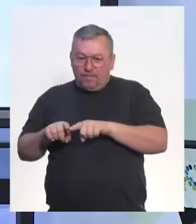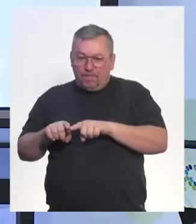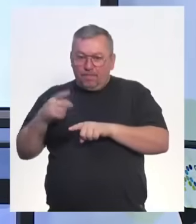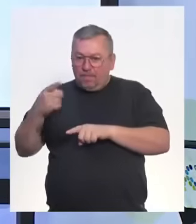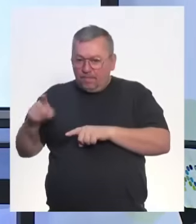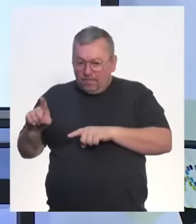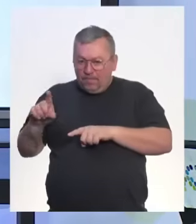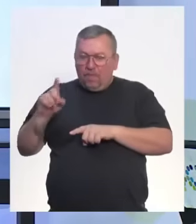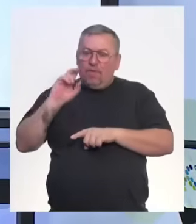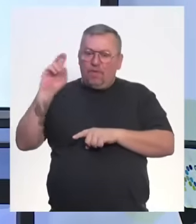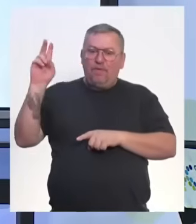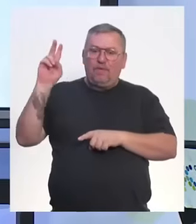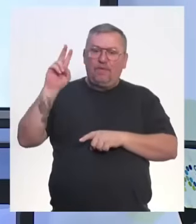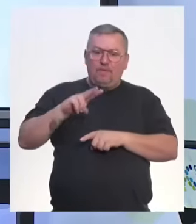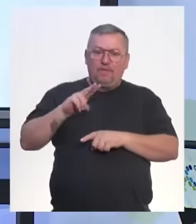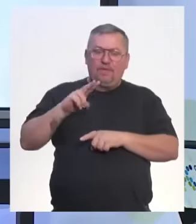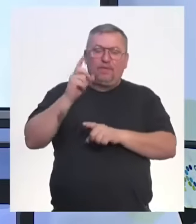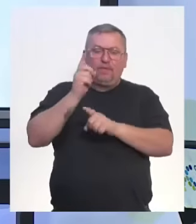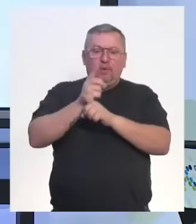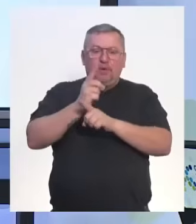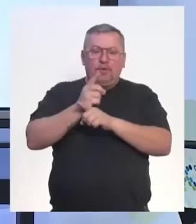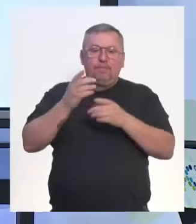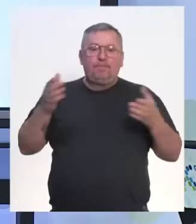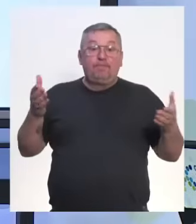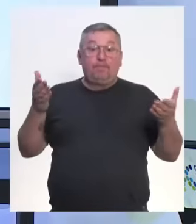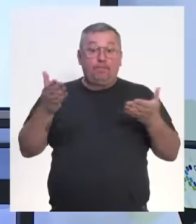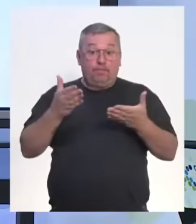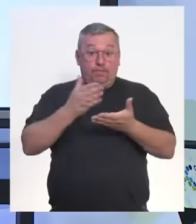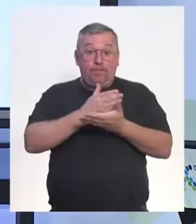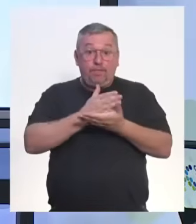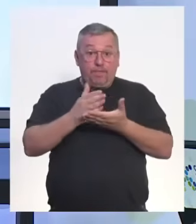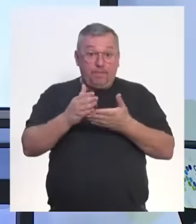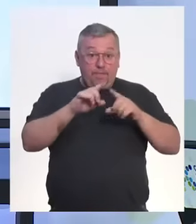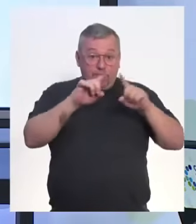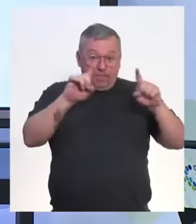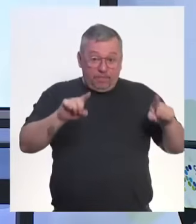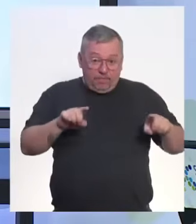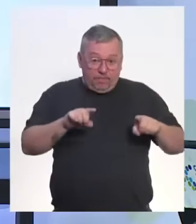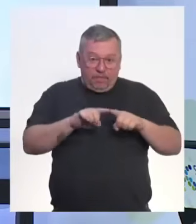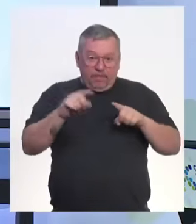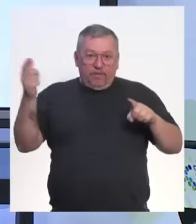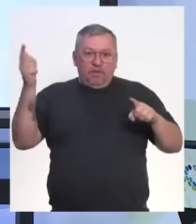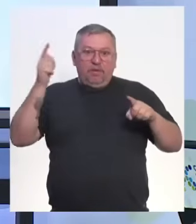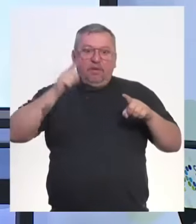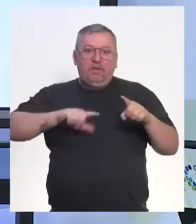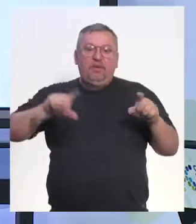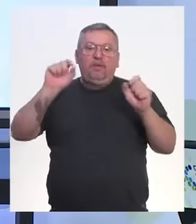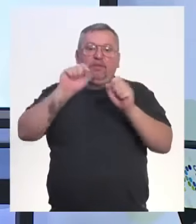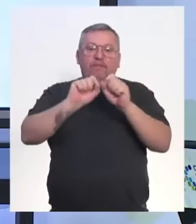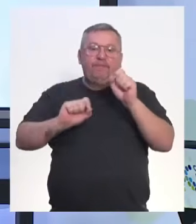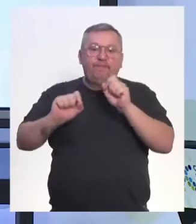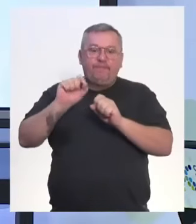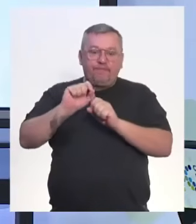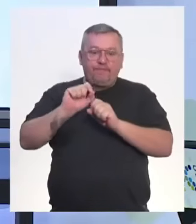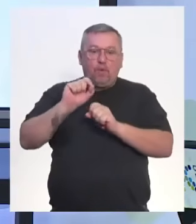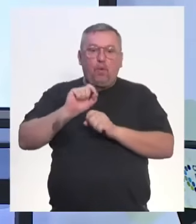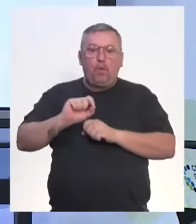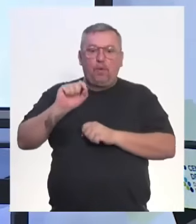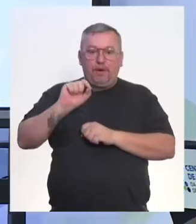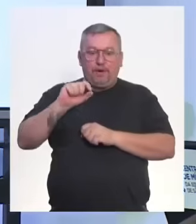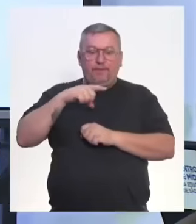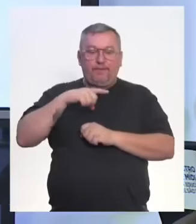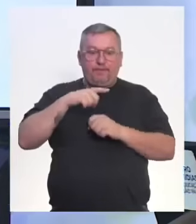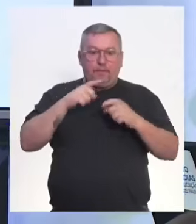última figura que vocês vão identificar. Então, a partir dessas figuras, nós conseguimos construir, no caso aqui eu